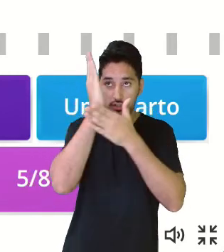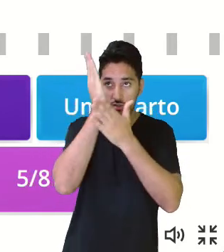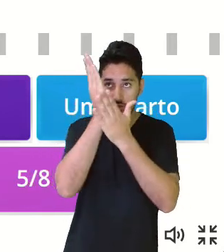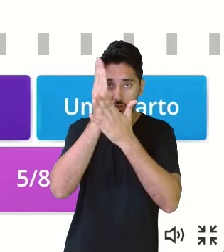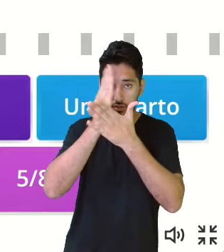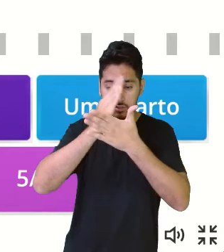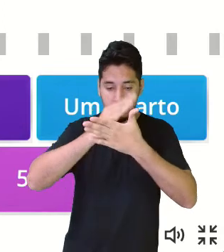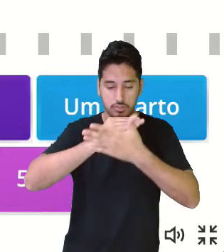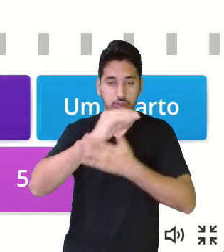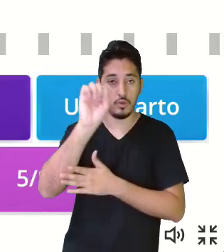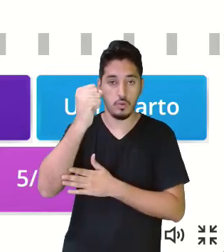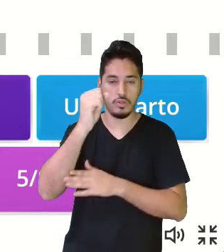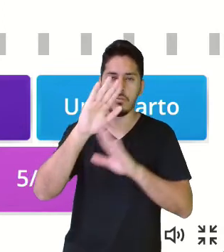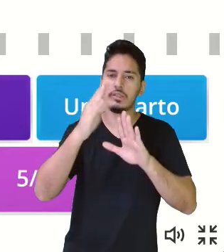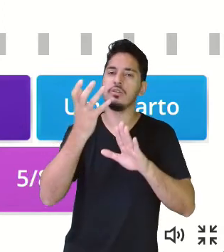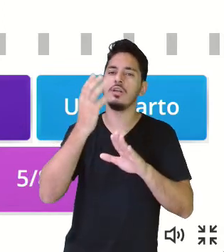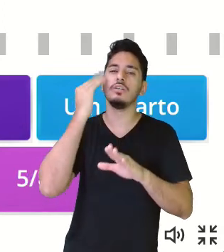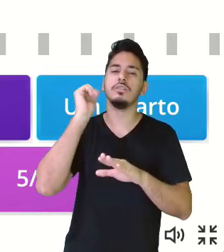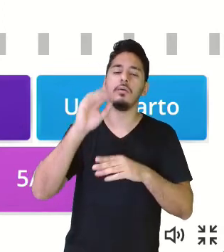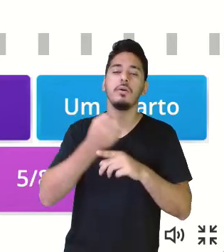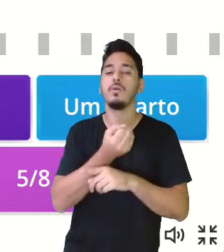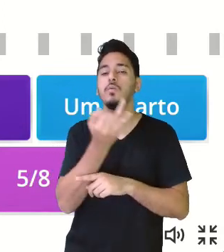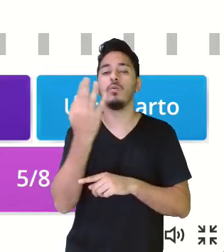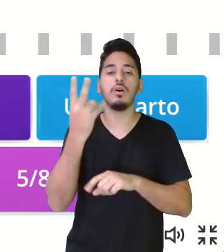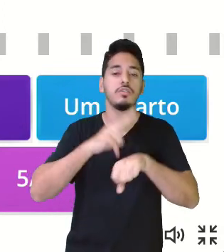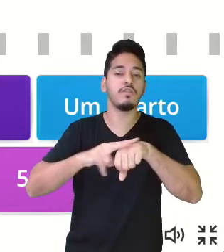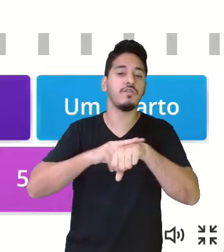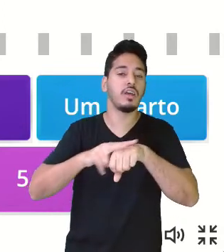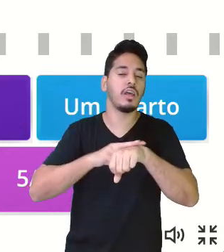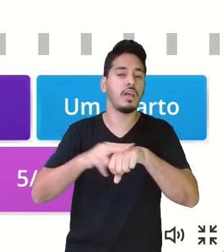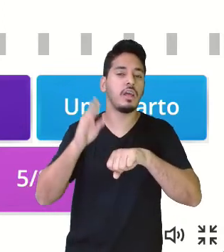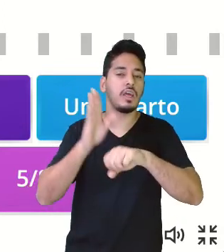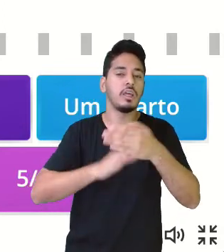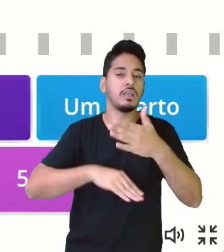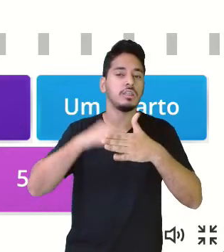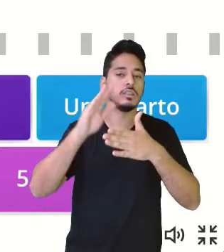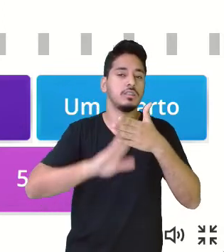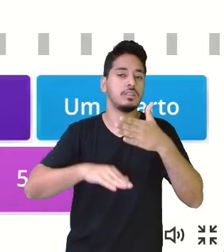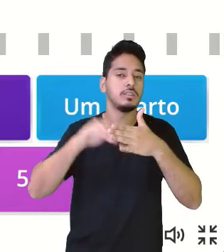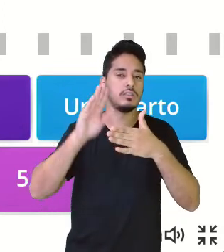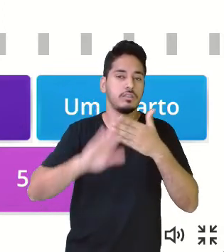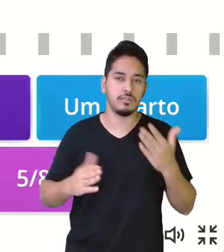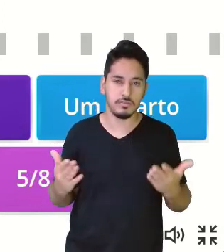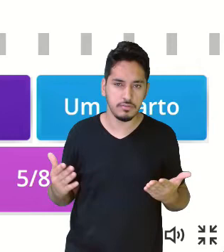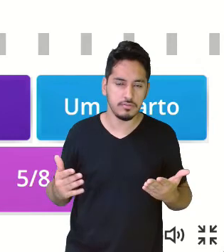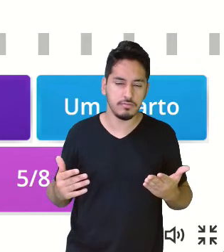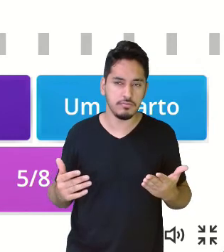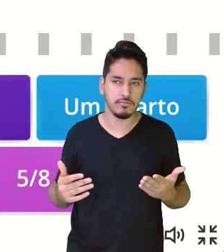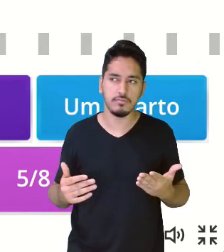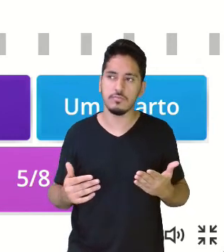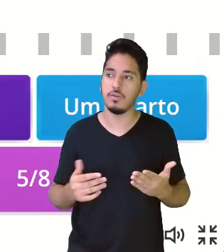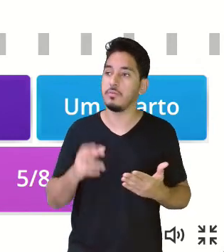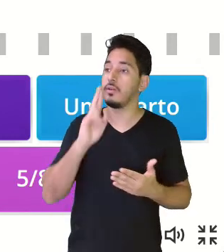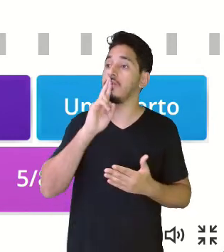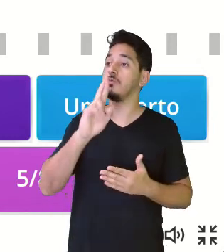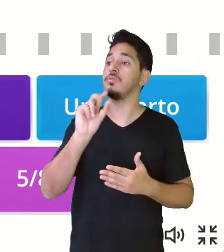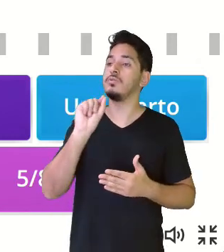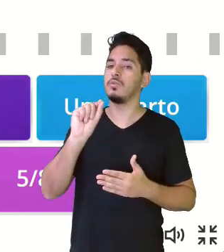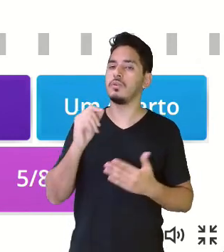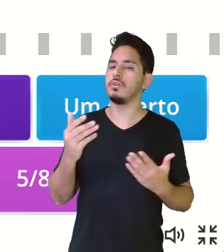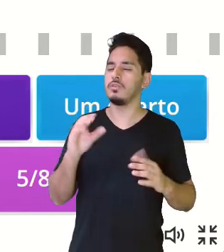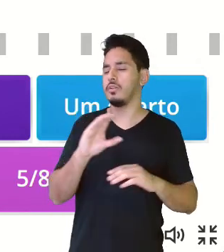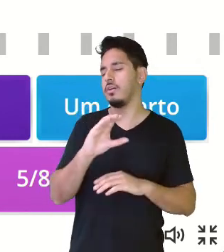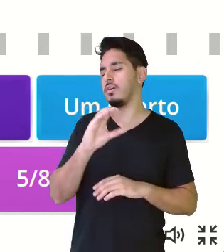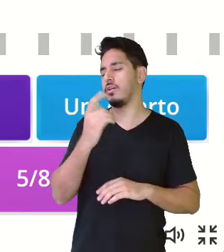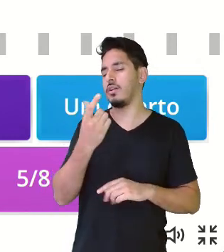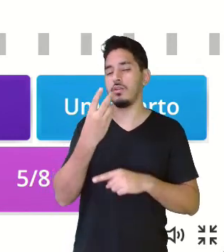em 8. Mas eu só quero saber quanto eu utilizei na parte verde. Então, a minha resposta está